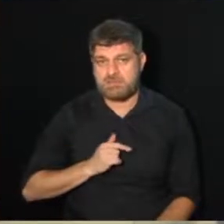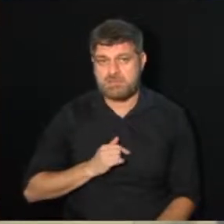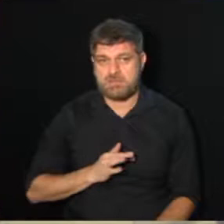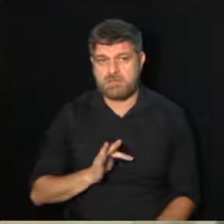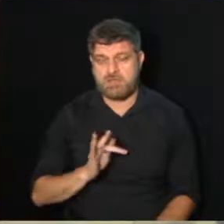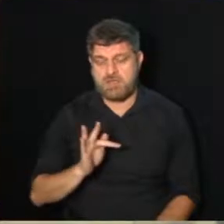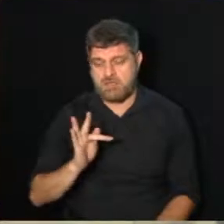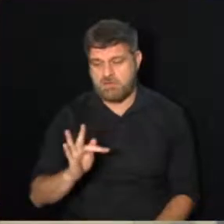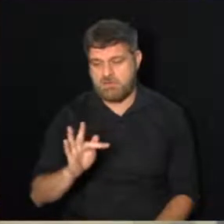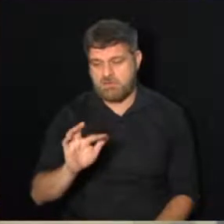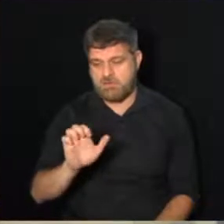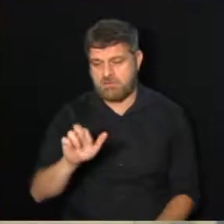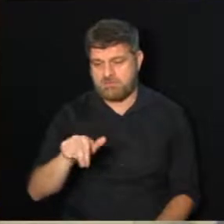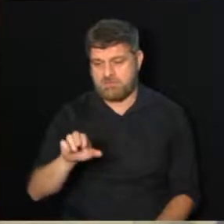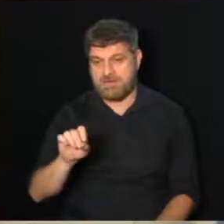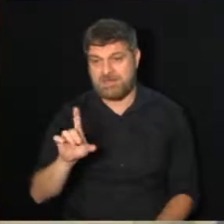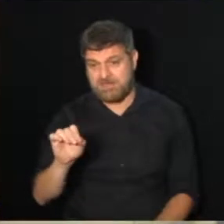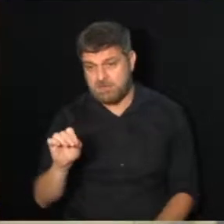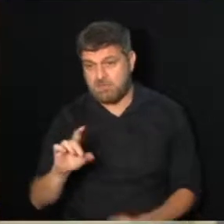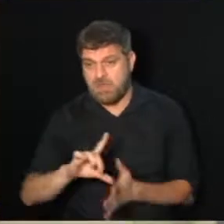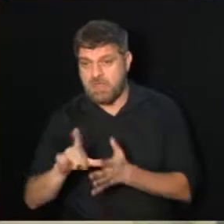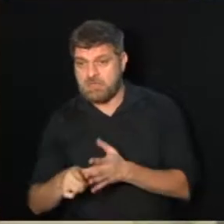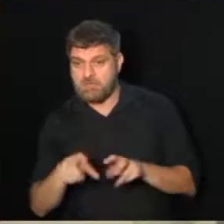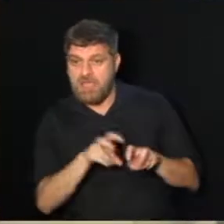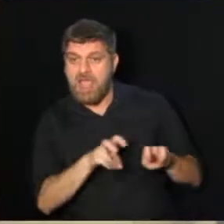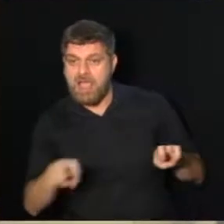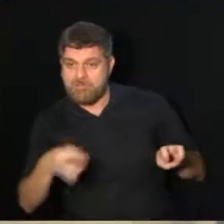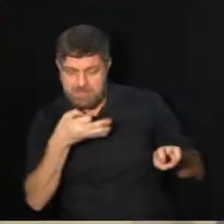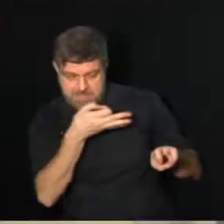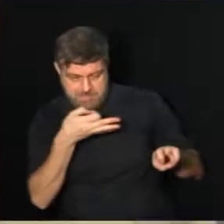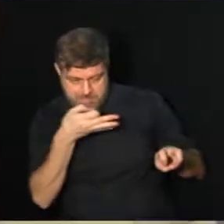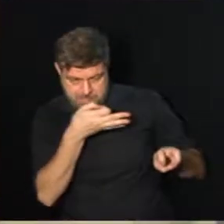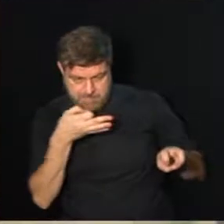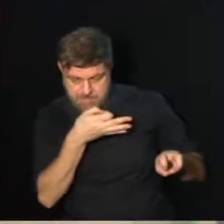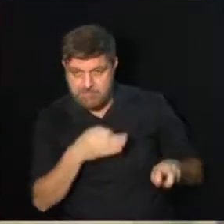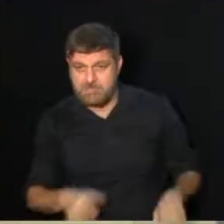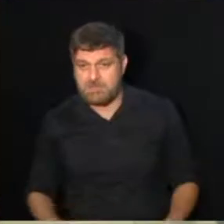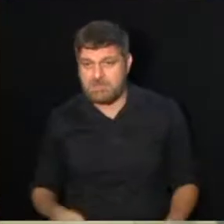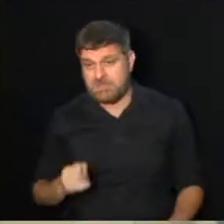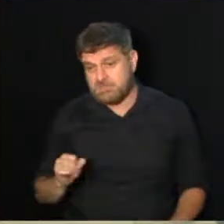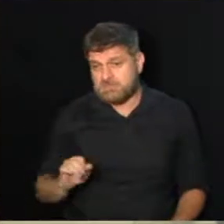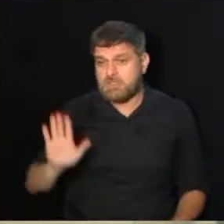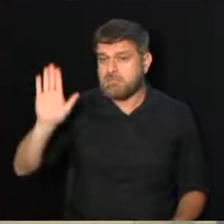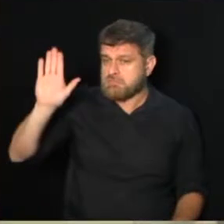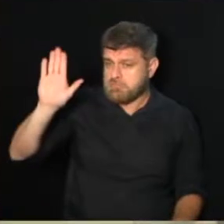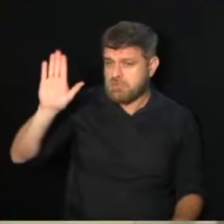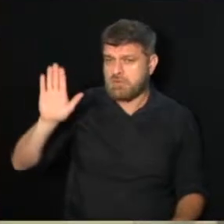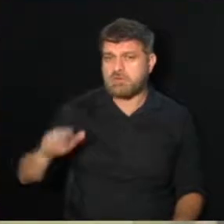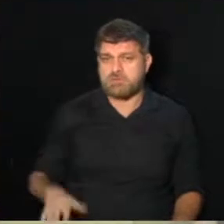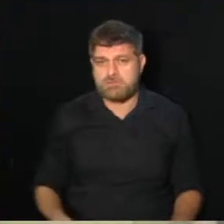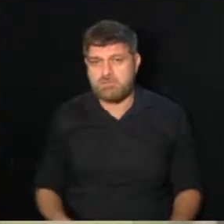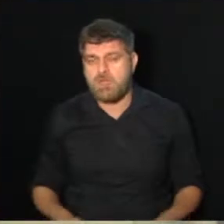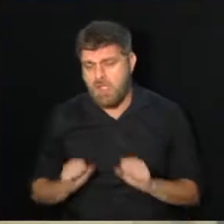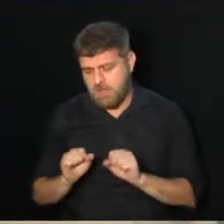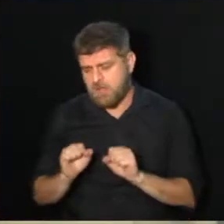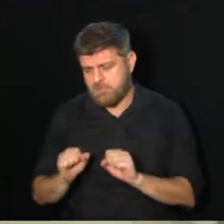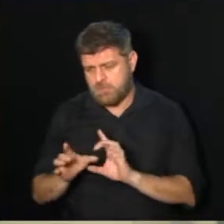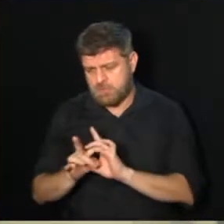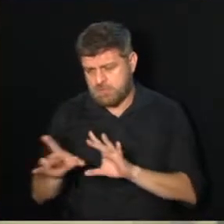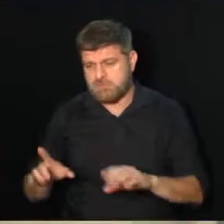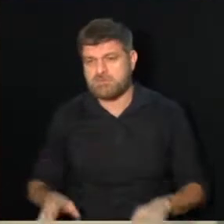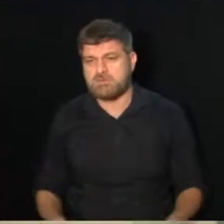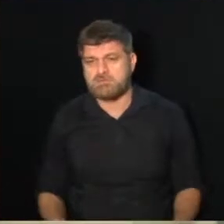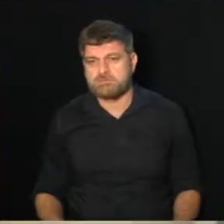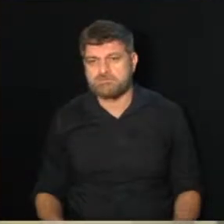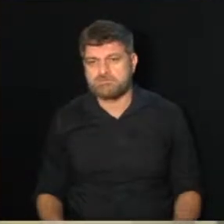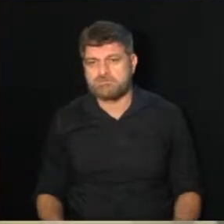Fernando, então, ele vai se posicionar e eu volto para a mesa dos trabalhos. Caso alguém queira se manifestar, é só levantar a mão e nós voltamos a